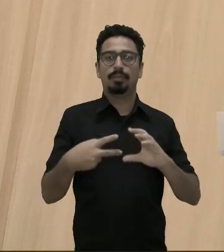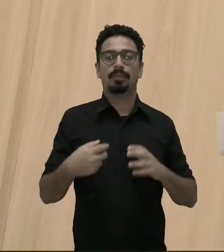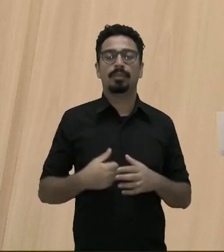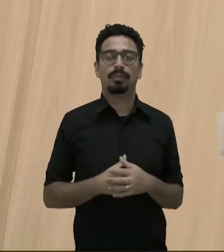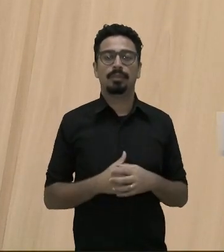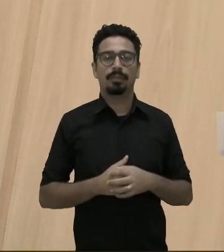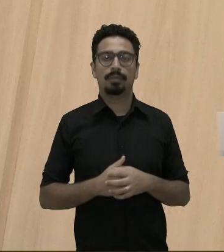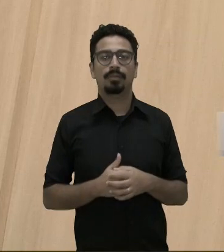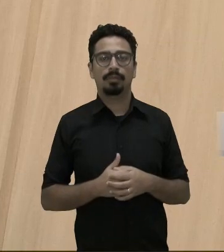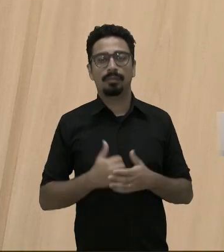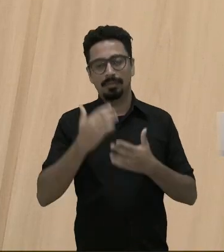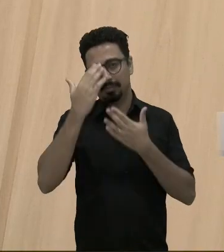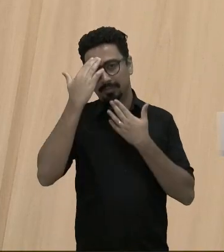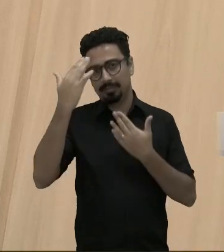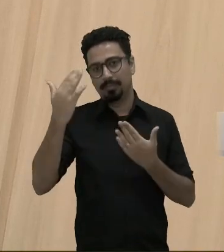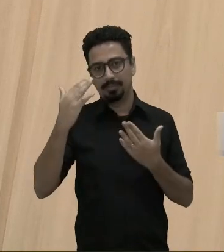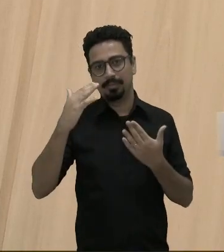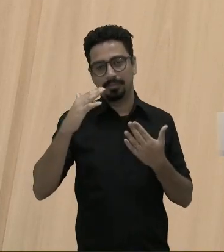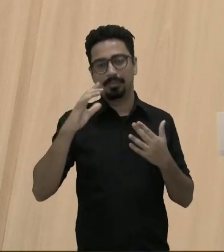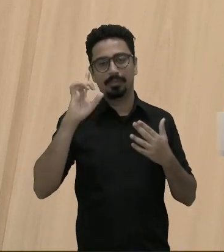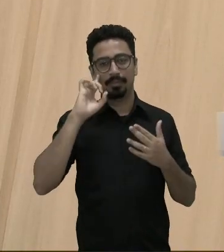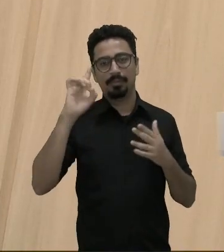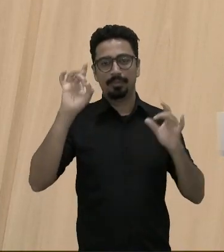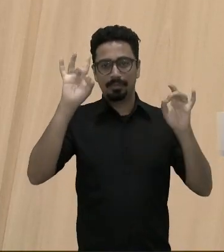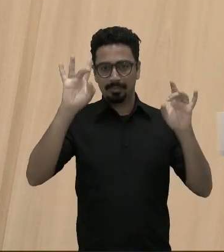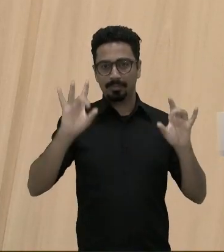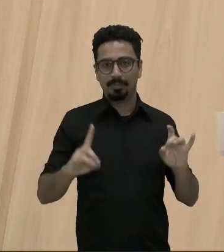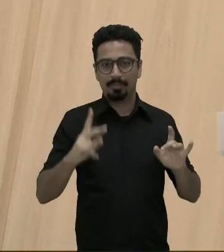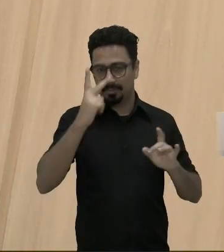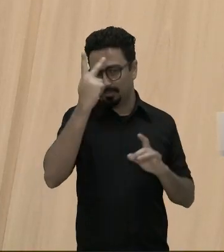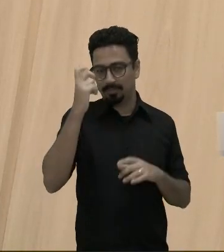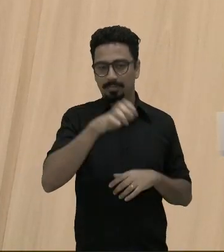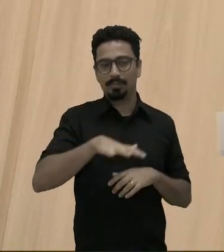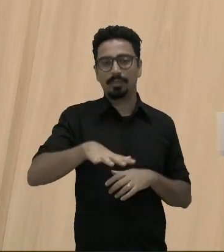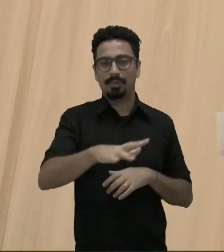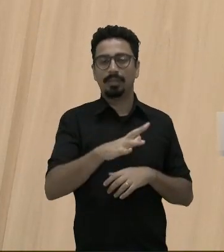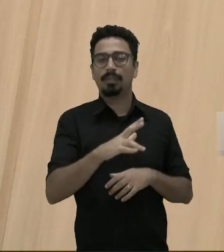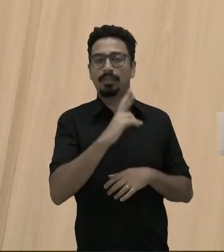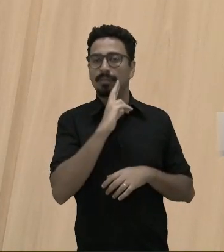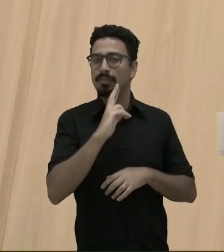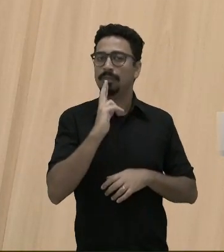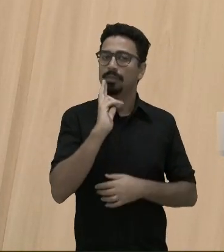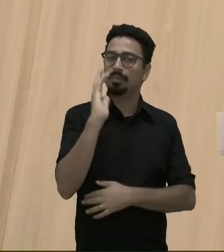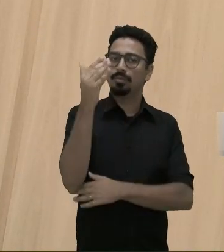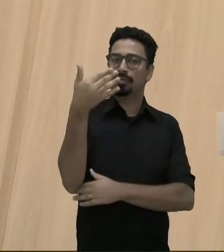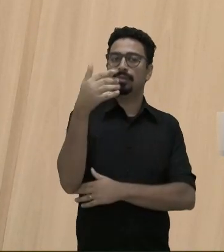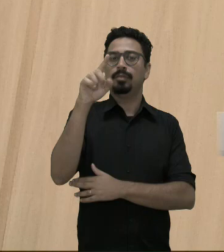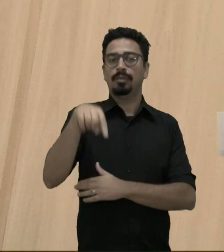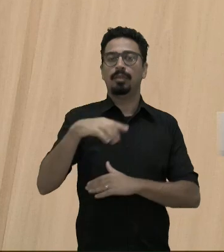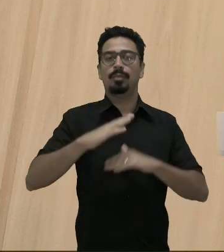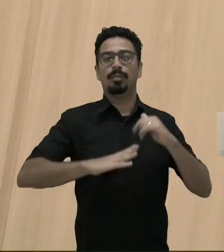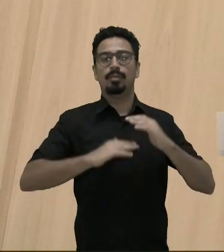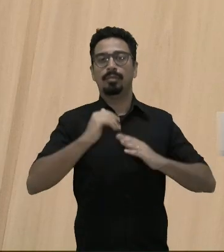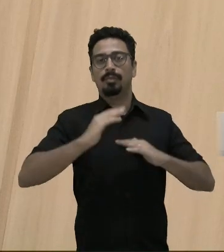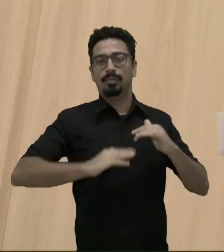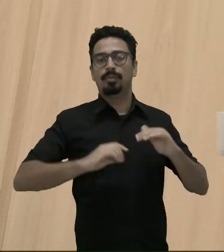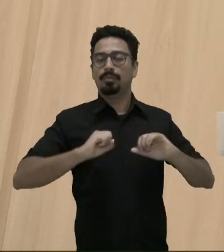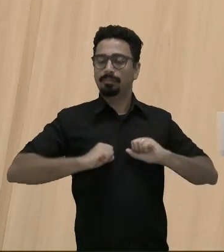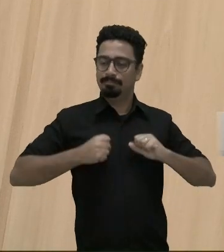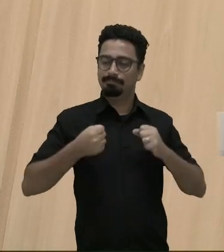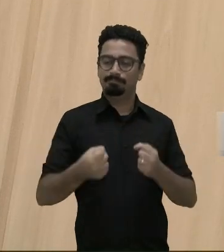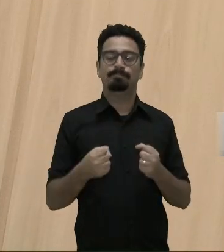E obrigado pela solenidade para o pessoal de hotelaria e gastronomia, que realmente é uma profissão muito árdua